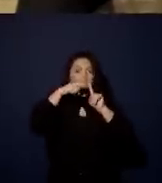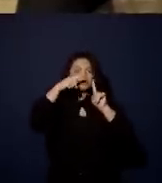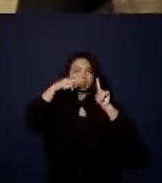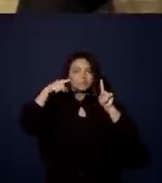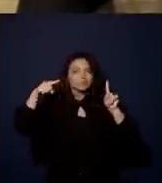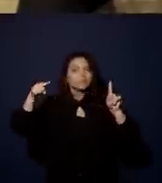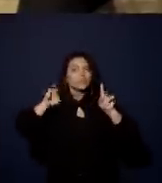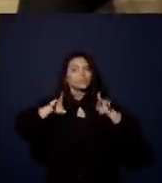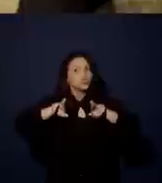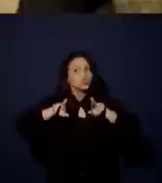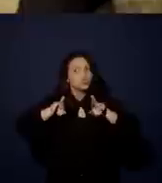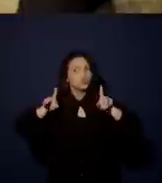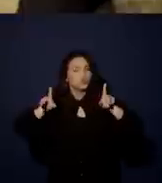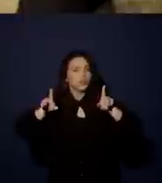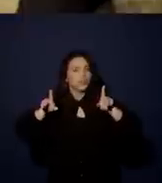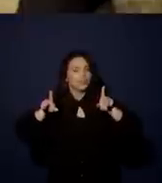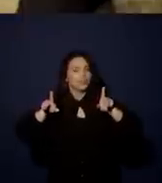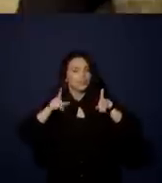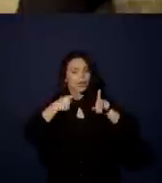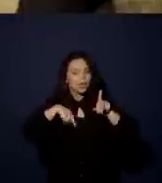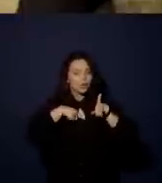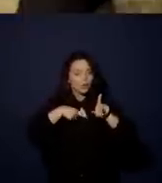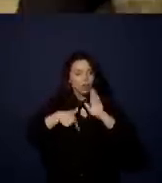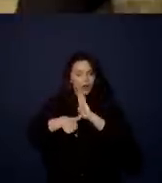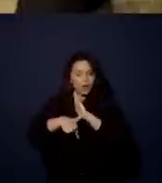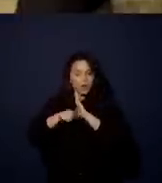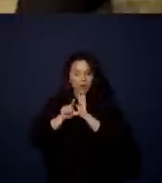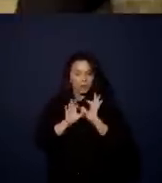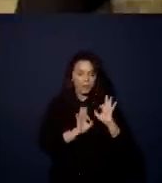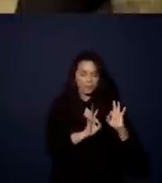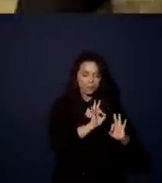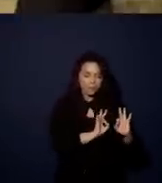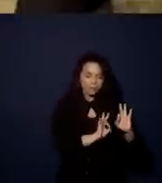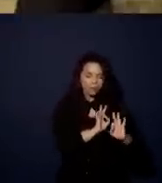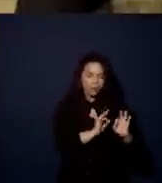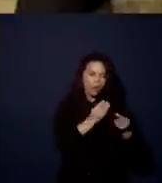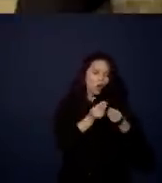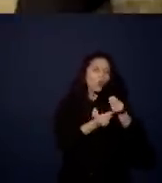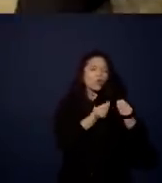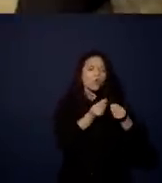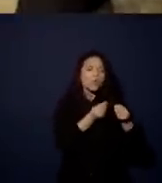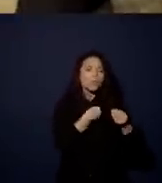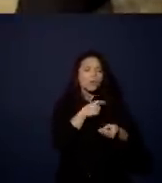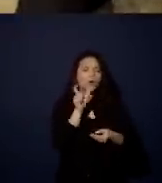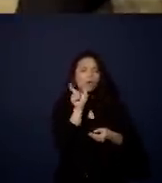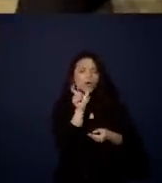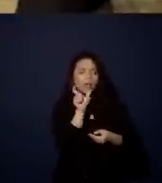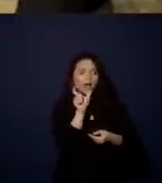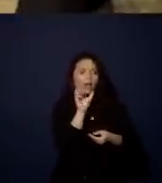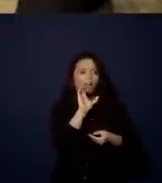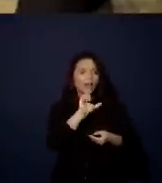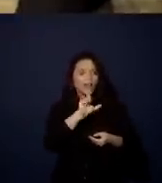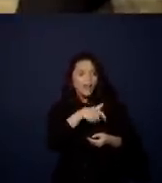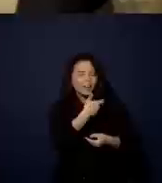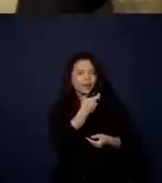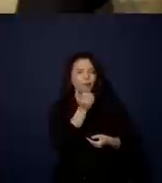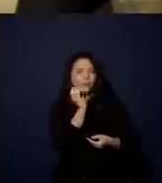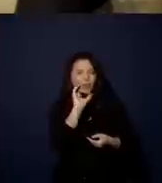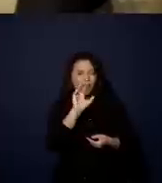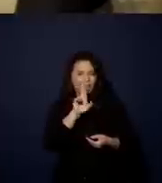então a gente já fez uma lição de casa gigante no nosso crediário então aconteceu tudo que tá acontecendo